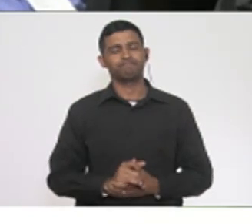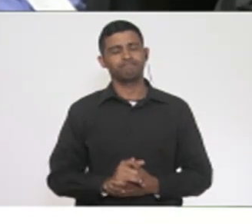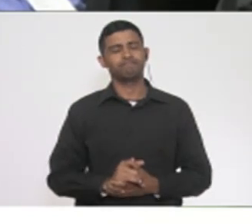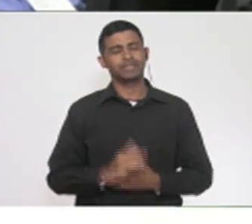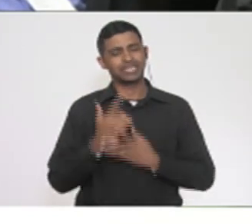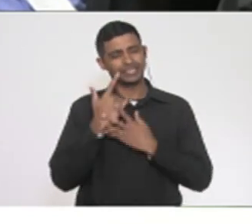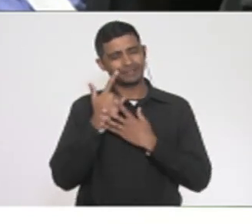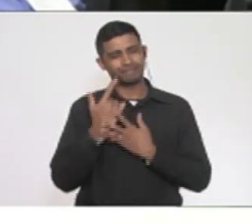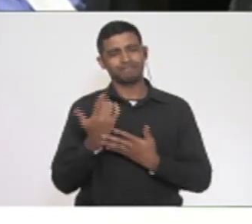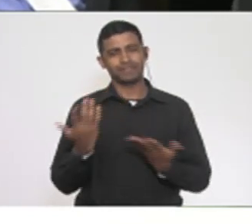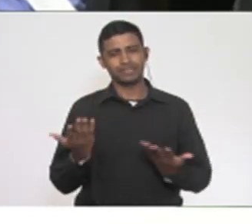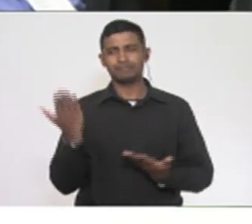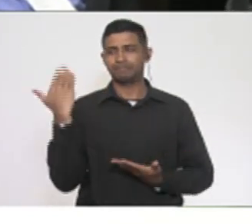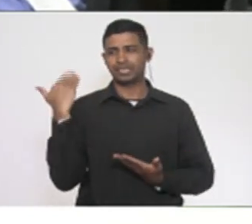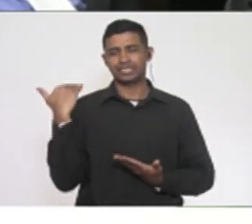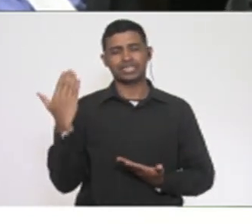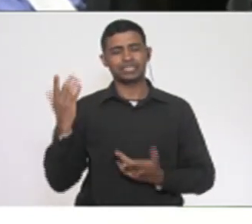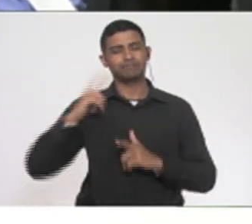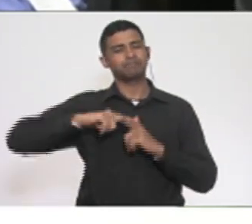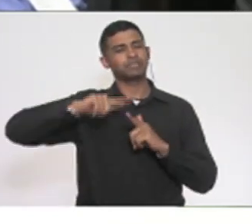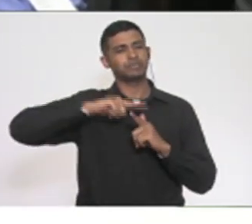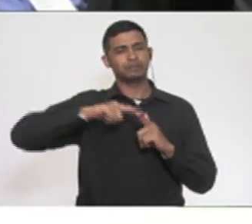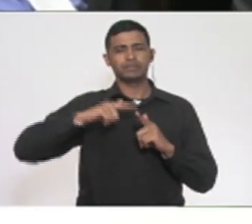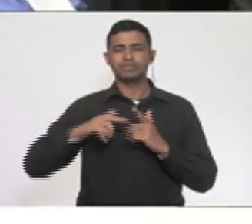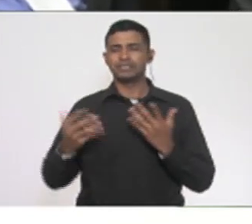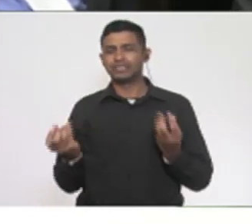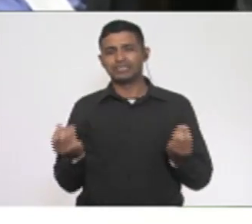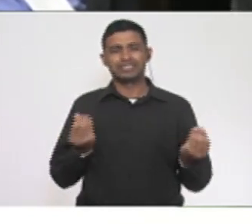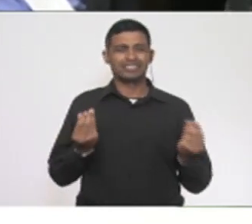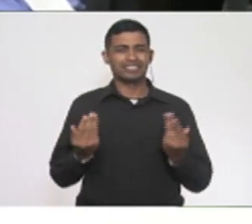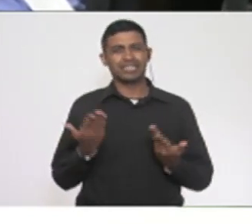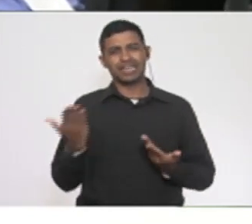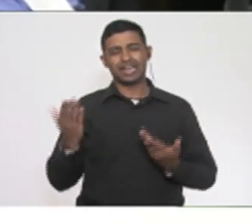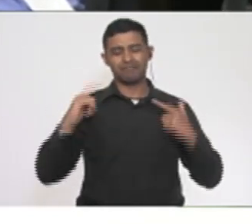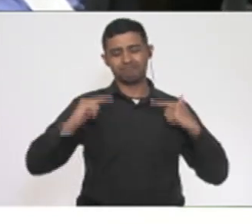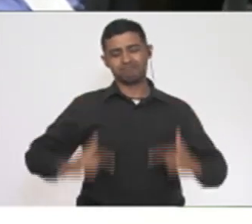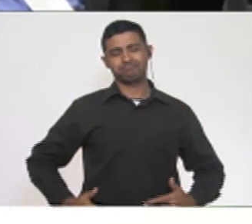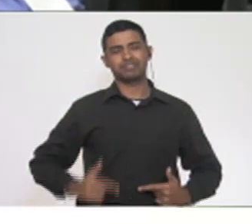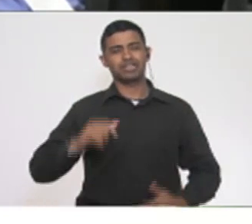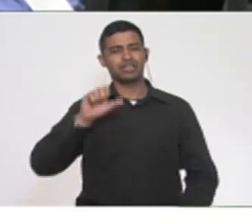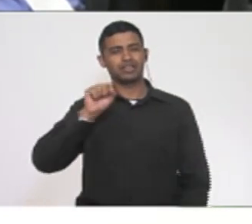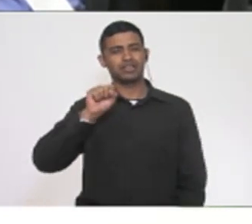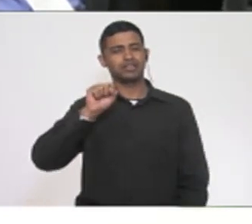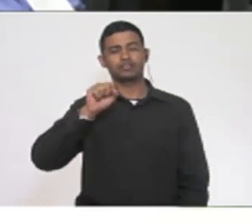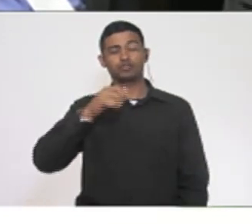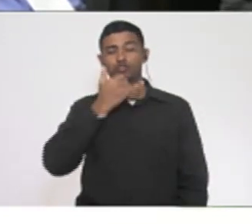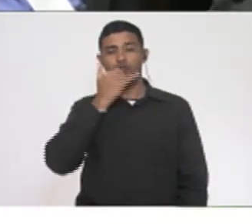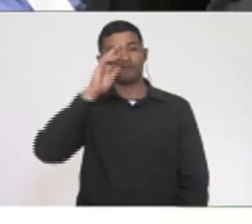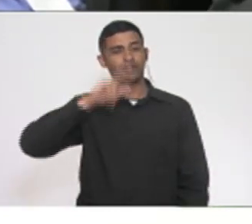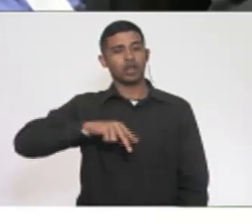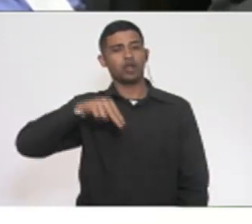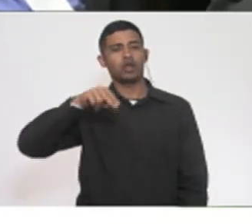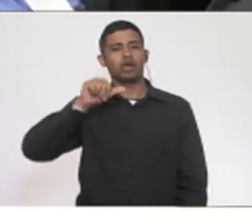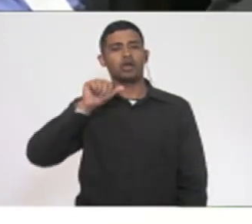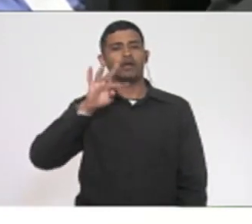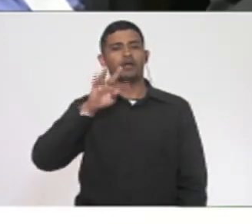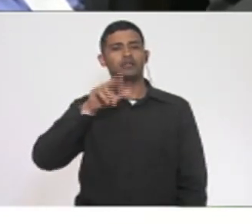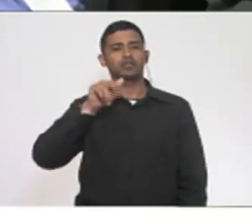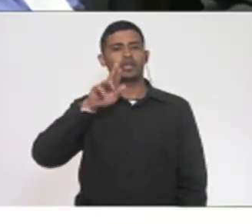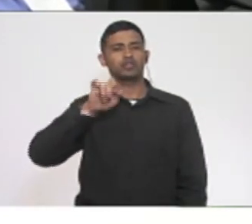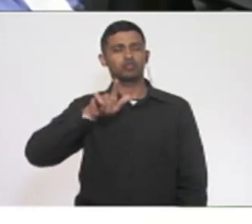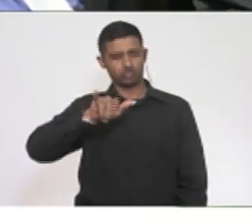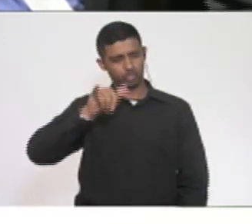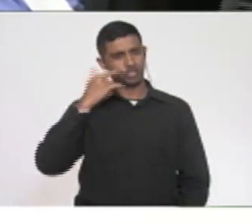do eixo o comportamento da SEG ou da Naturgy no momento de